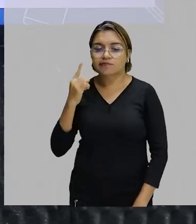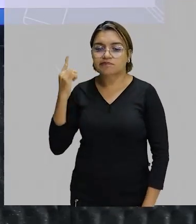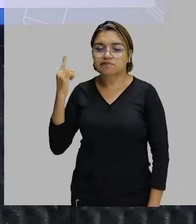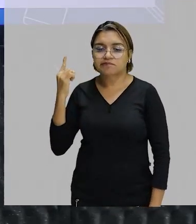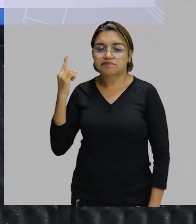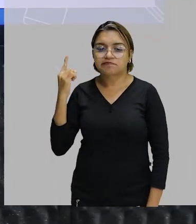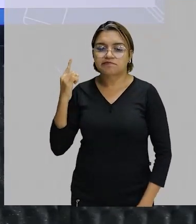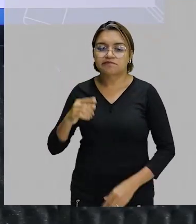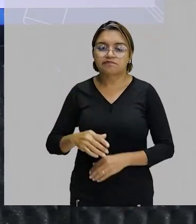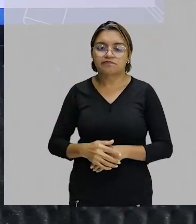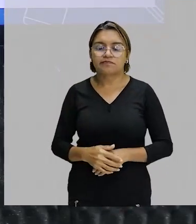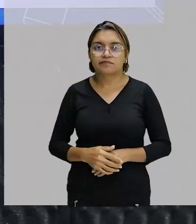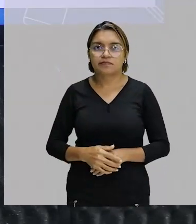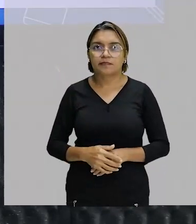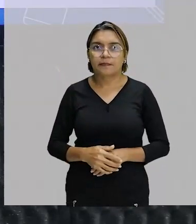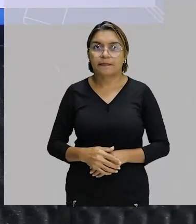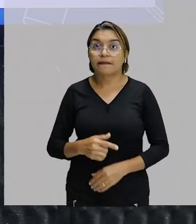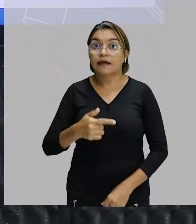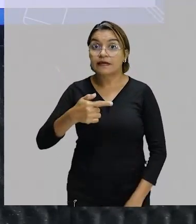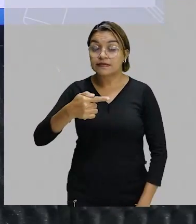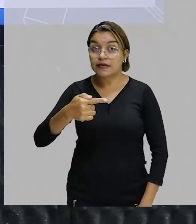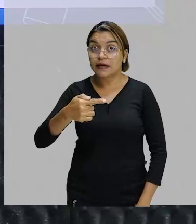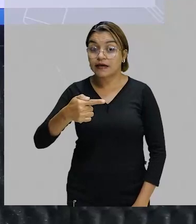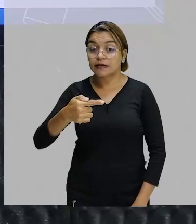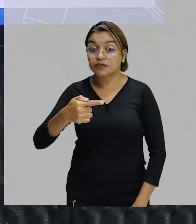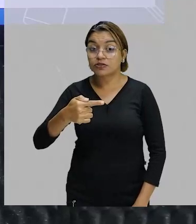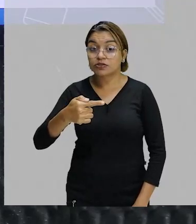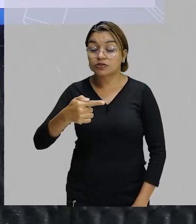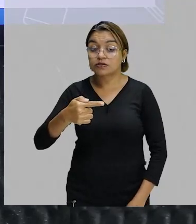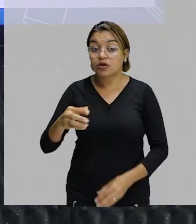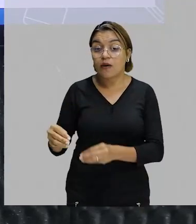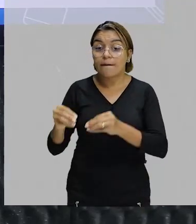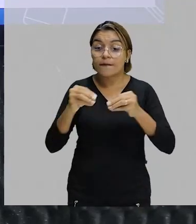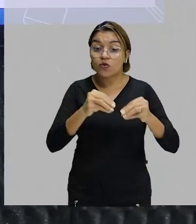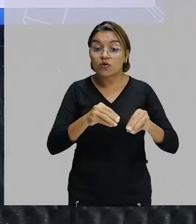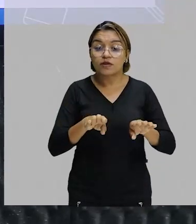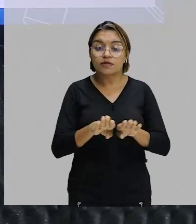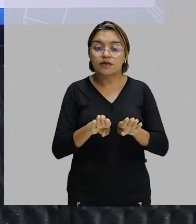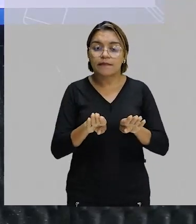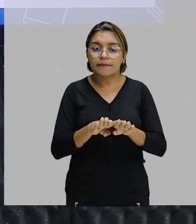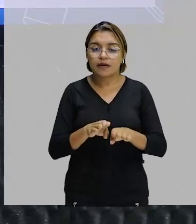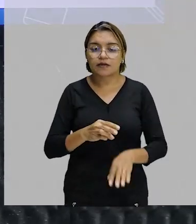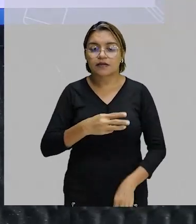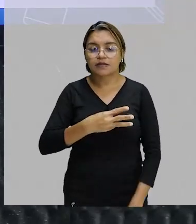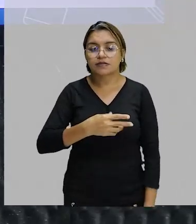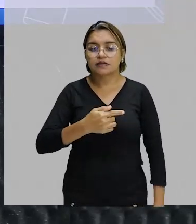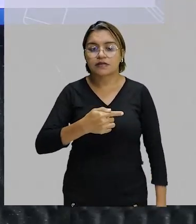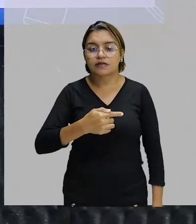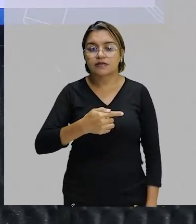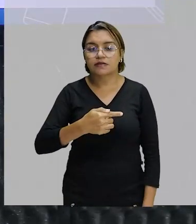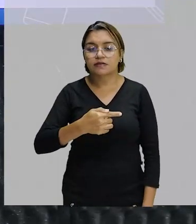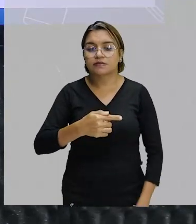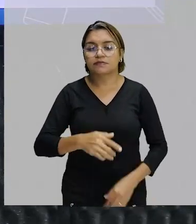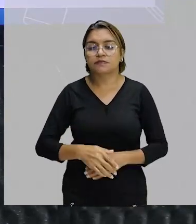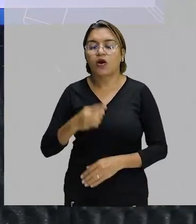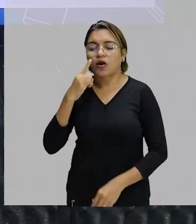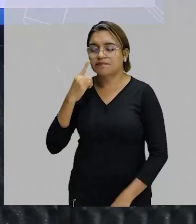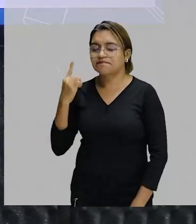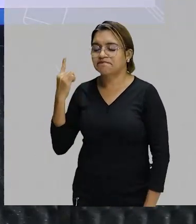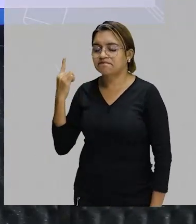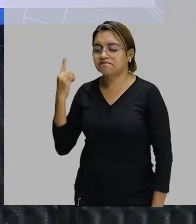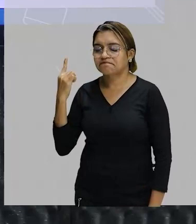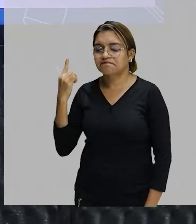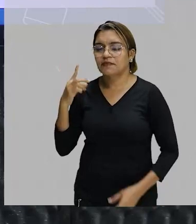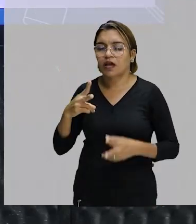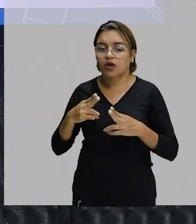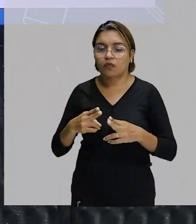menos 7. O 7 também vai mudar de membro, então eu vou ter 364 mais 7, que dá 372. E